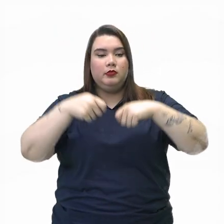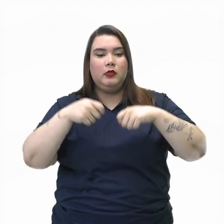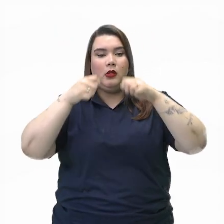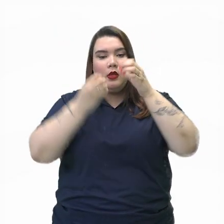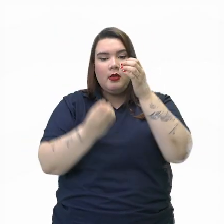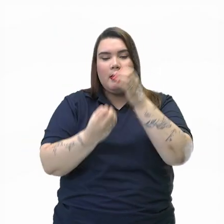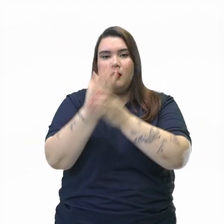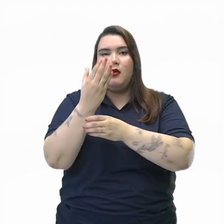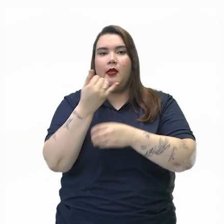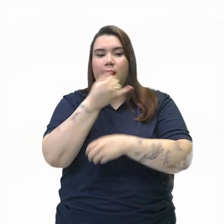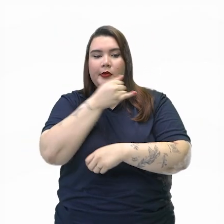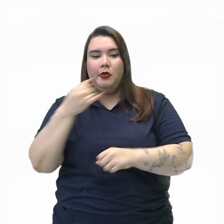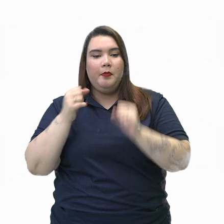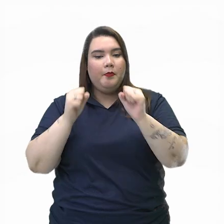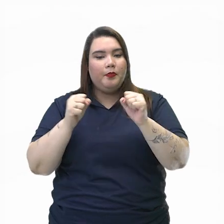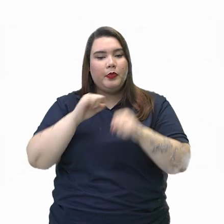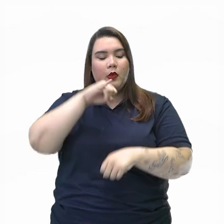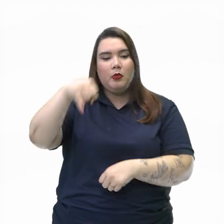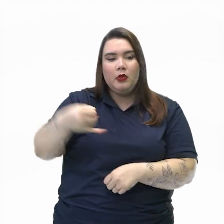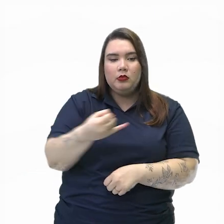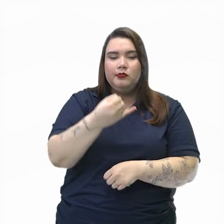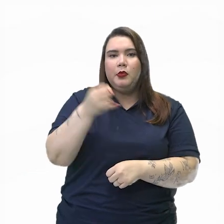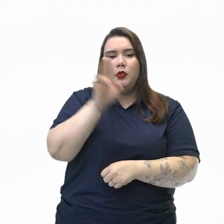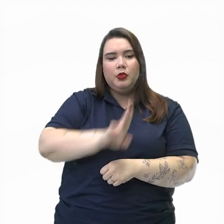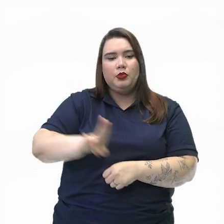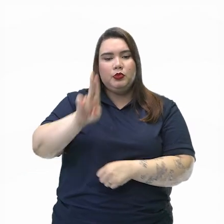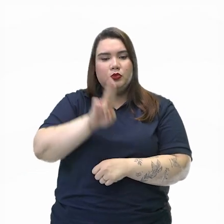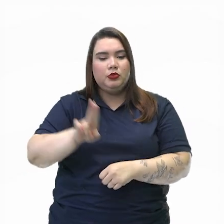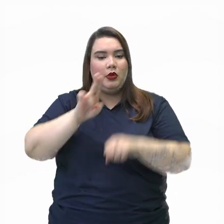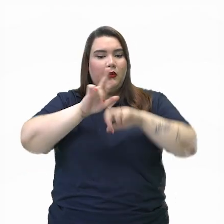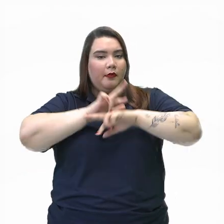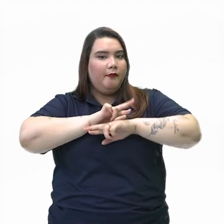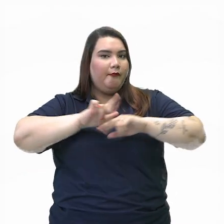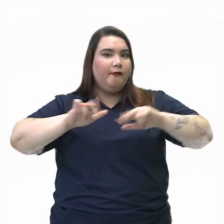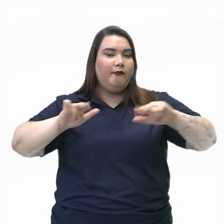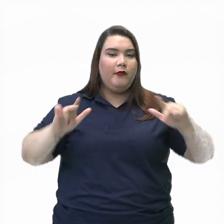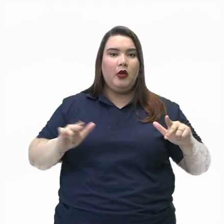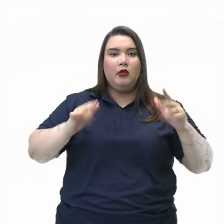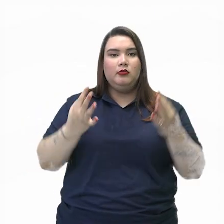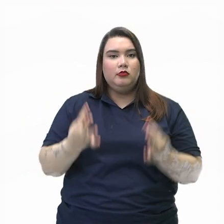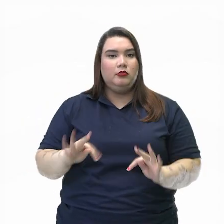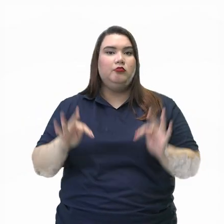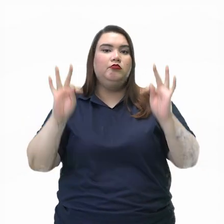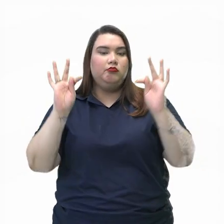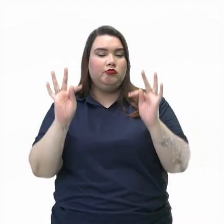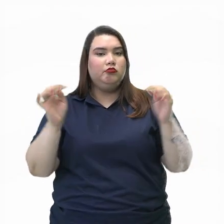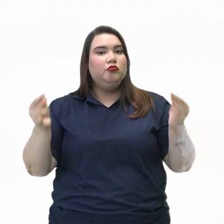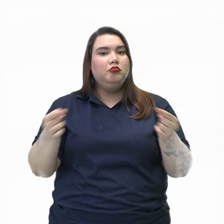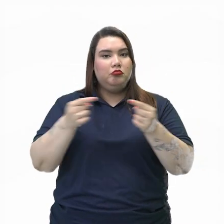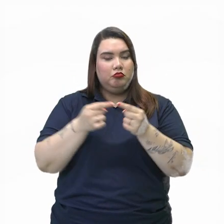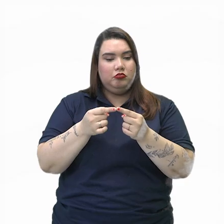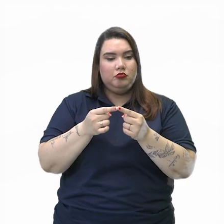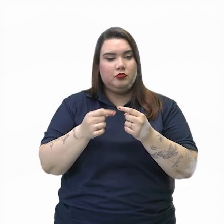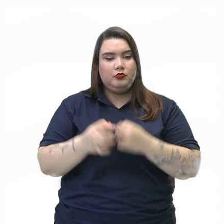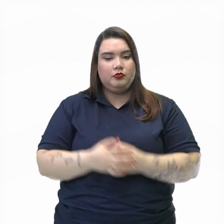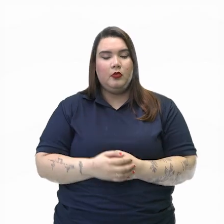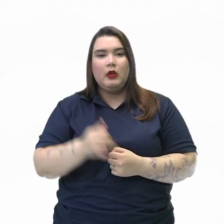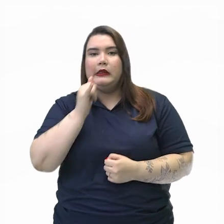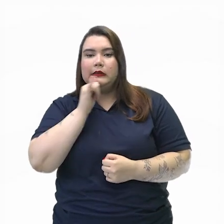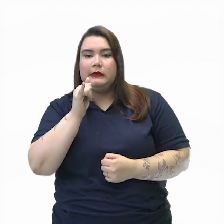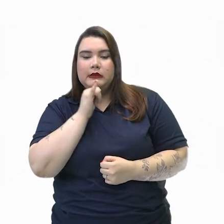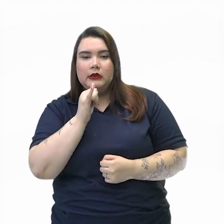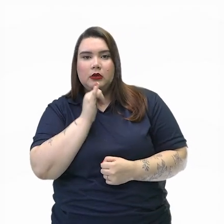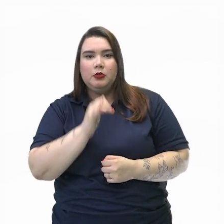como fonte de energia e pode ser aproveitada e utilizada por diferentes